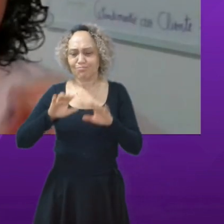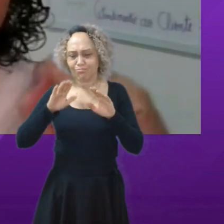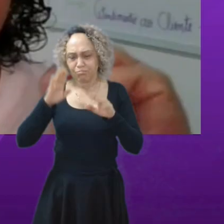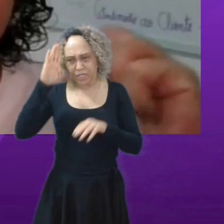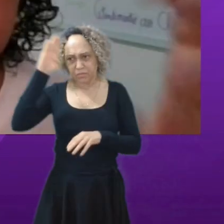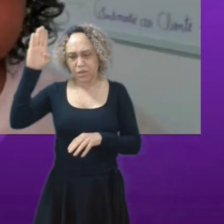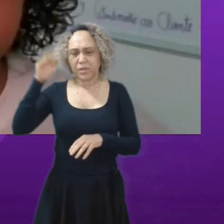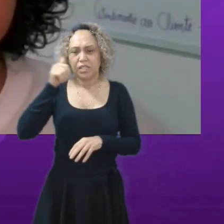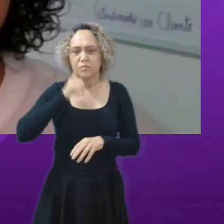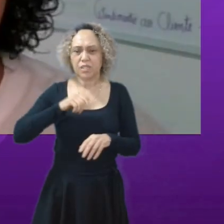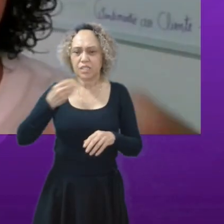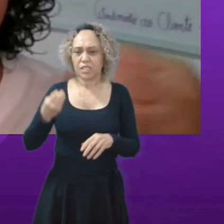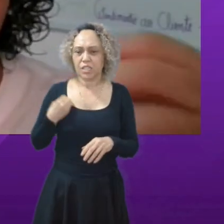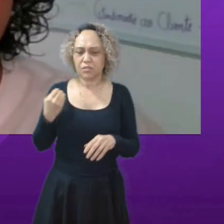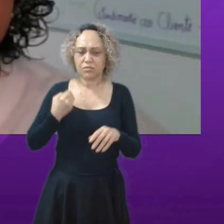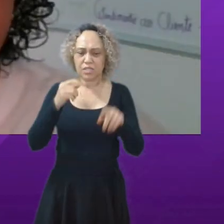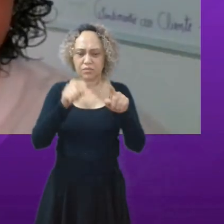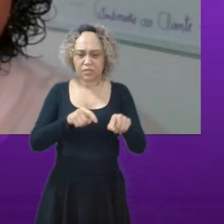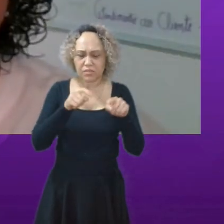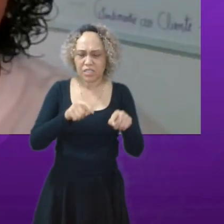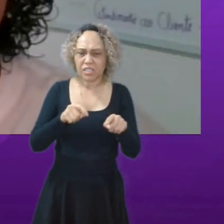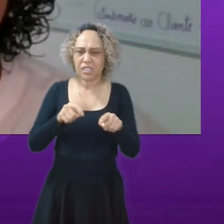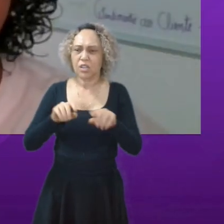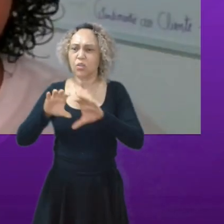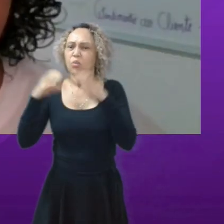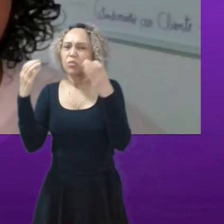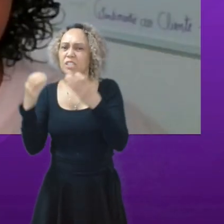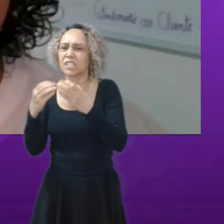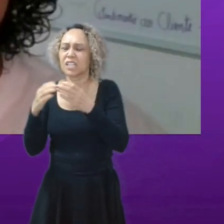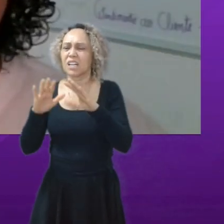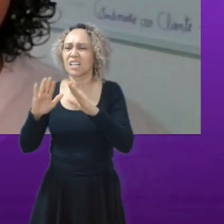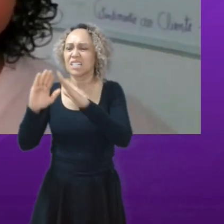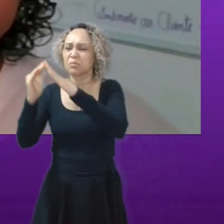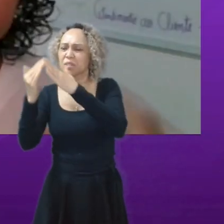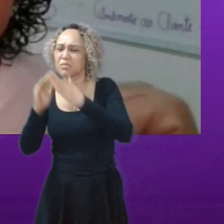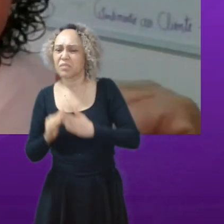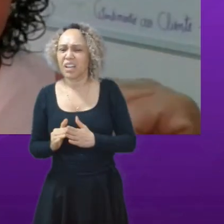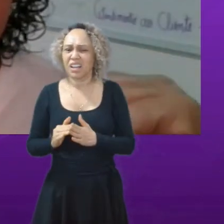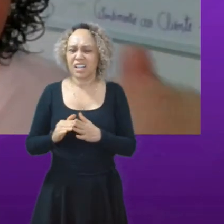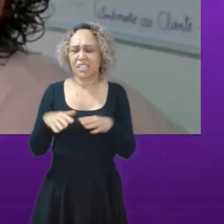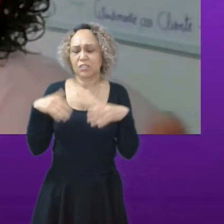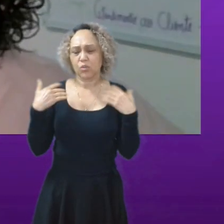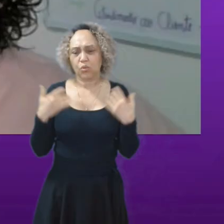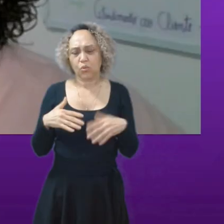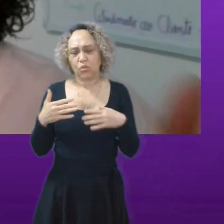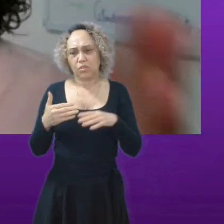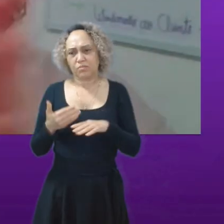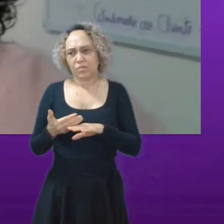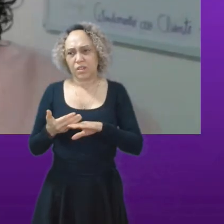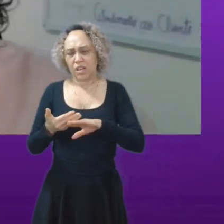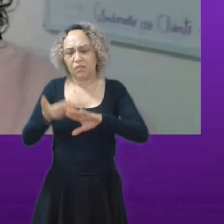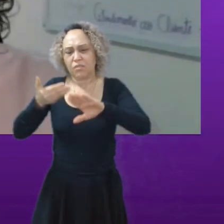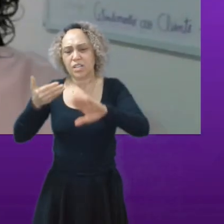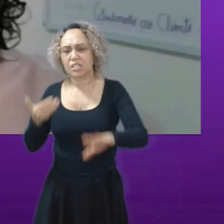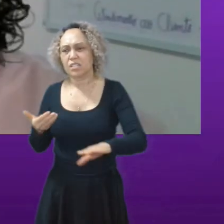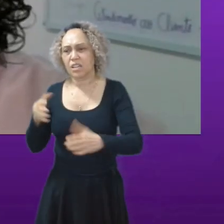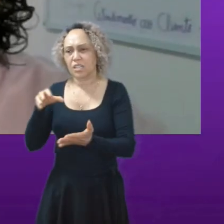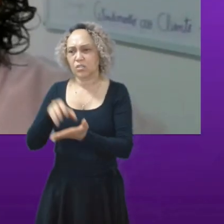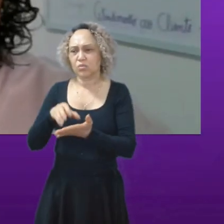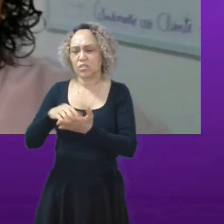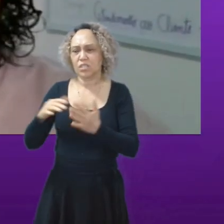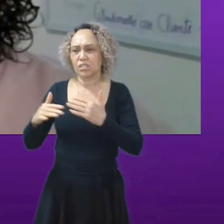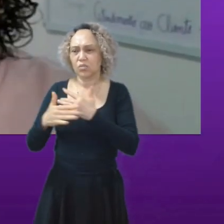rurais, comunidades mais marginalizadas, afastadas dos centros urbanos, elas têm dificuldade